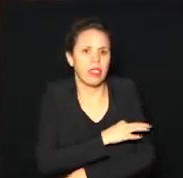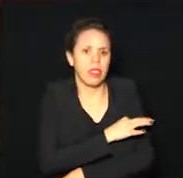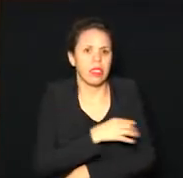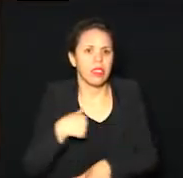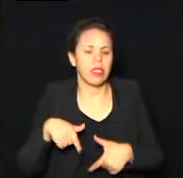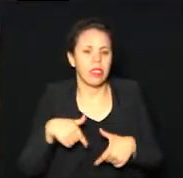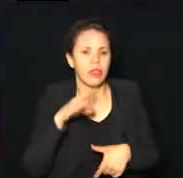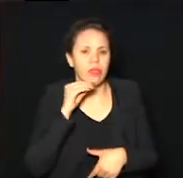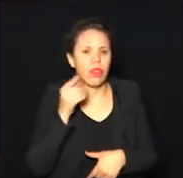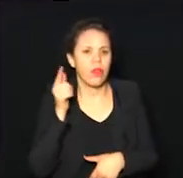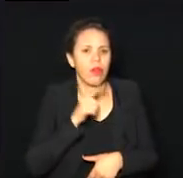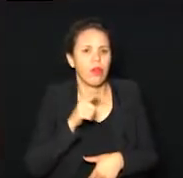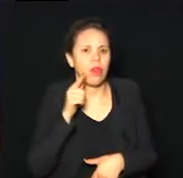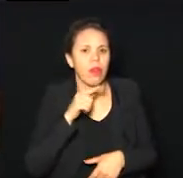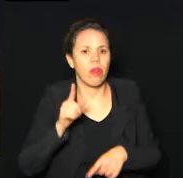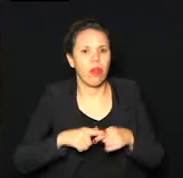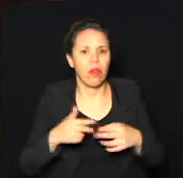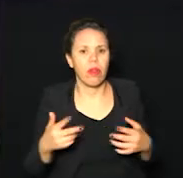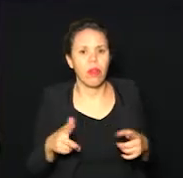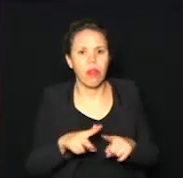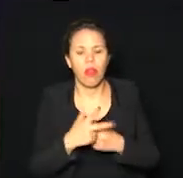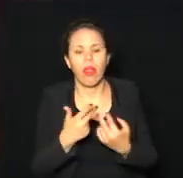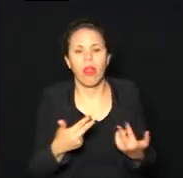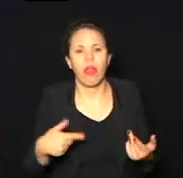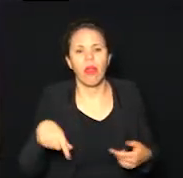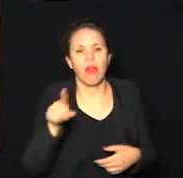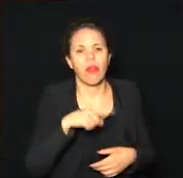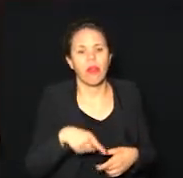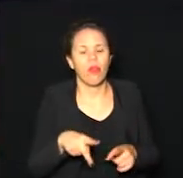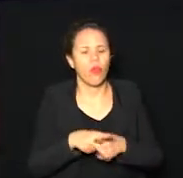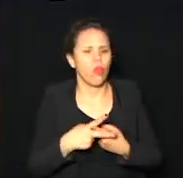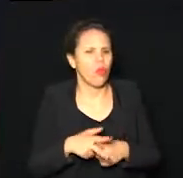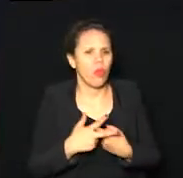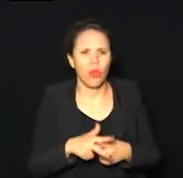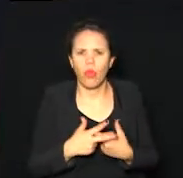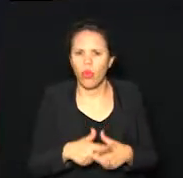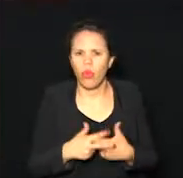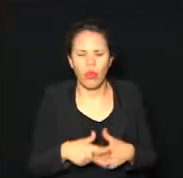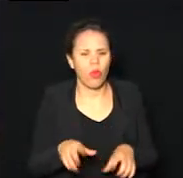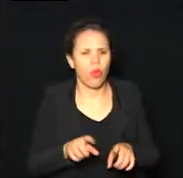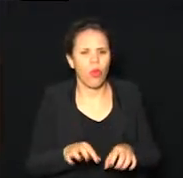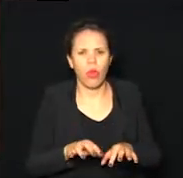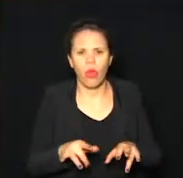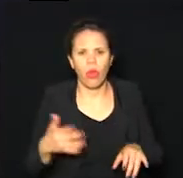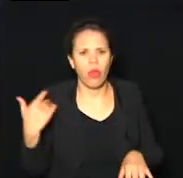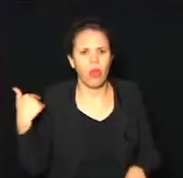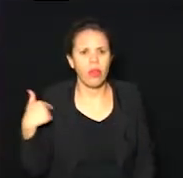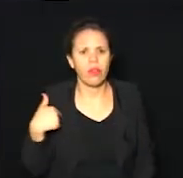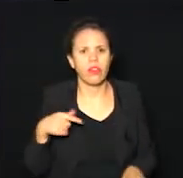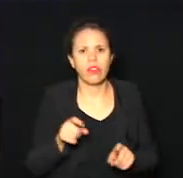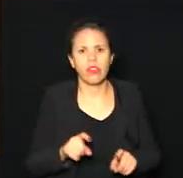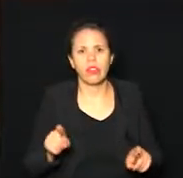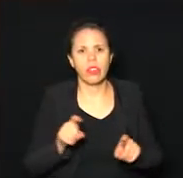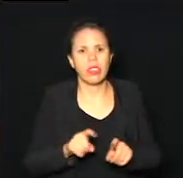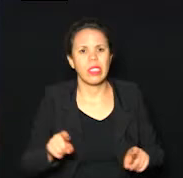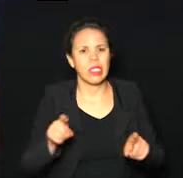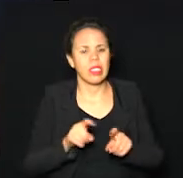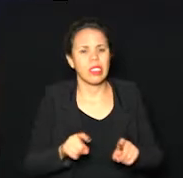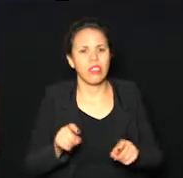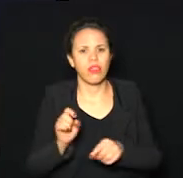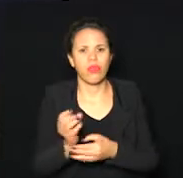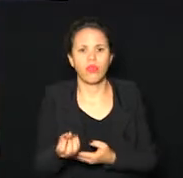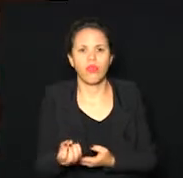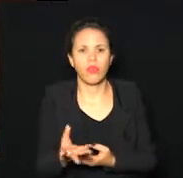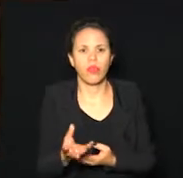certos equipamentos, com certos autoclaves de vocês, consertava as máquinas de escrever antigamente, os computadores, as data show. Nós